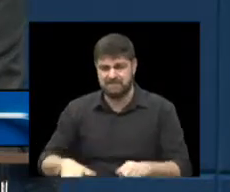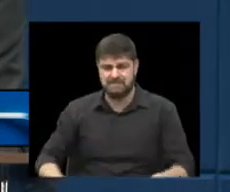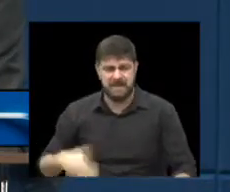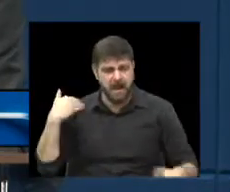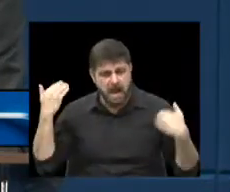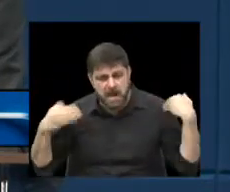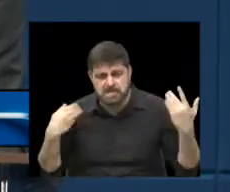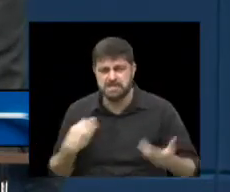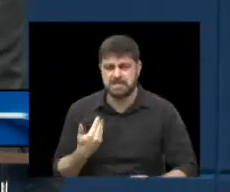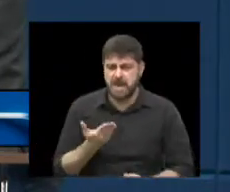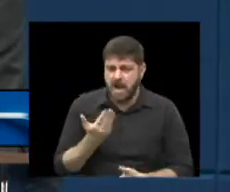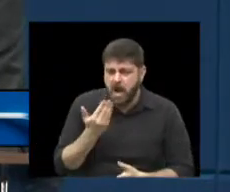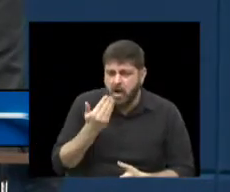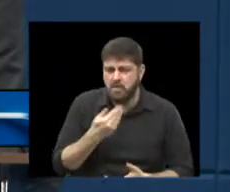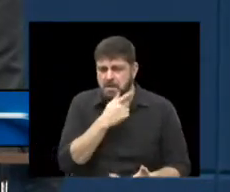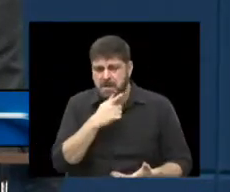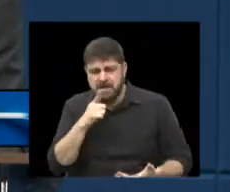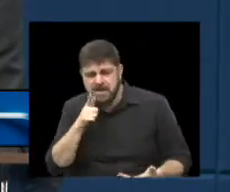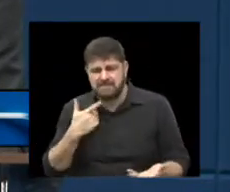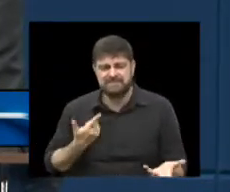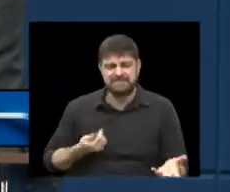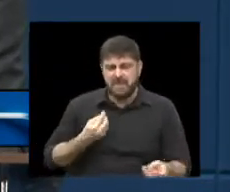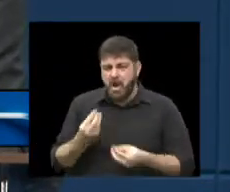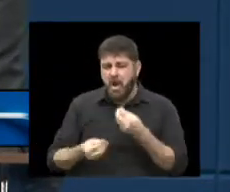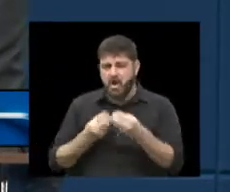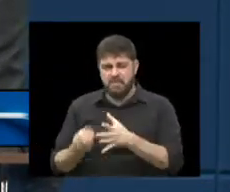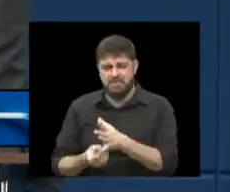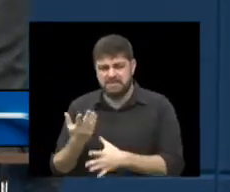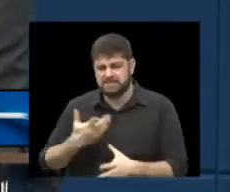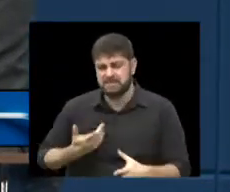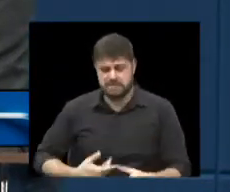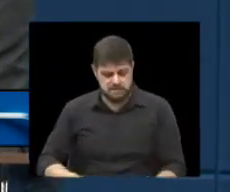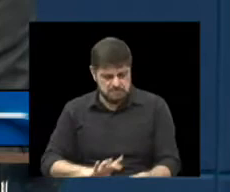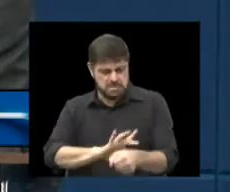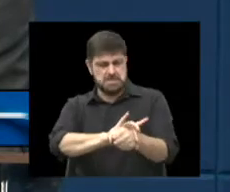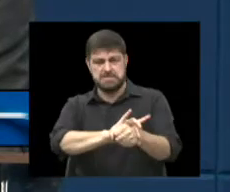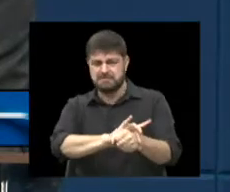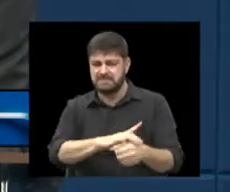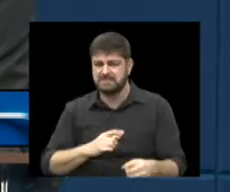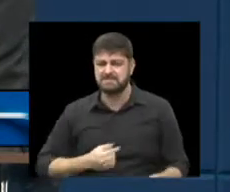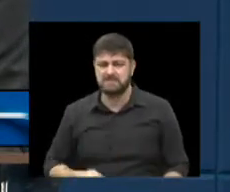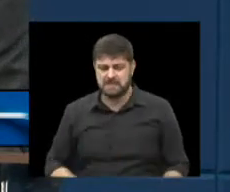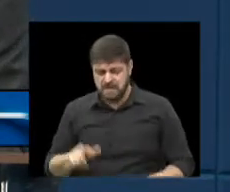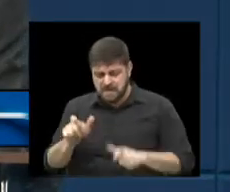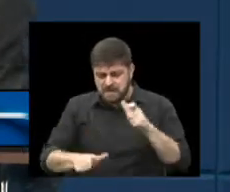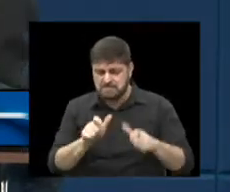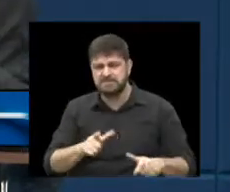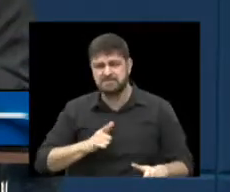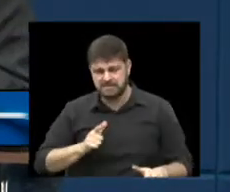entretenimento, gastronomia, diversão, garantindo o direito ao sossego público. Uma parte, então,